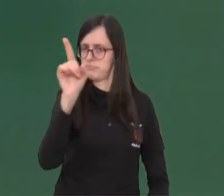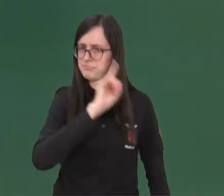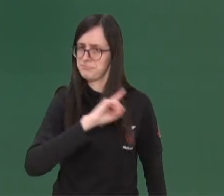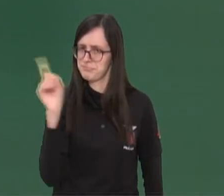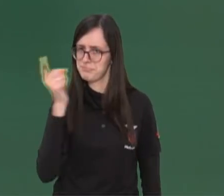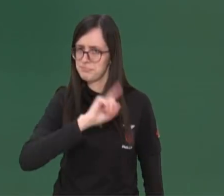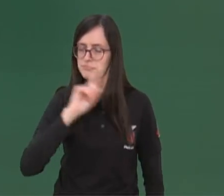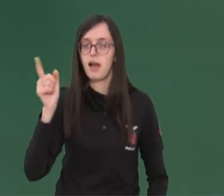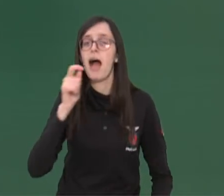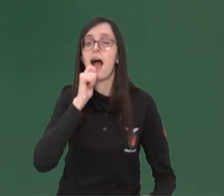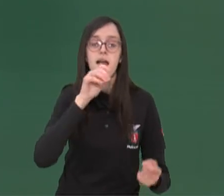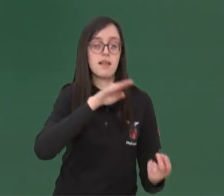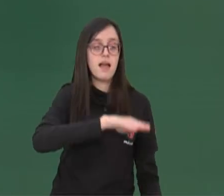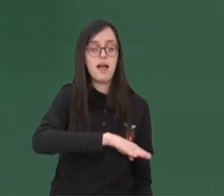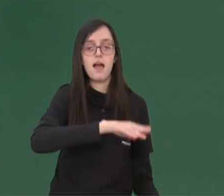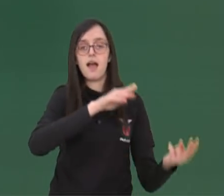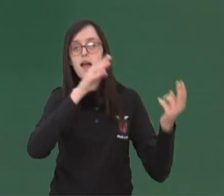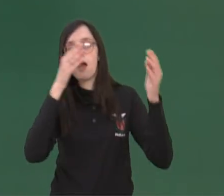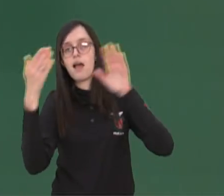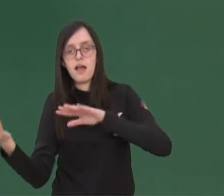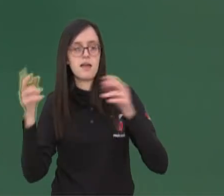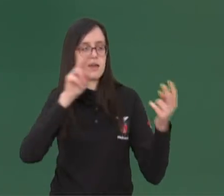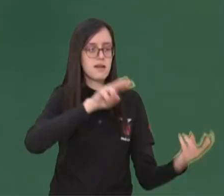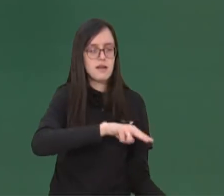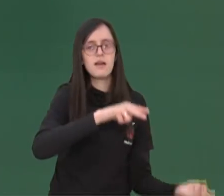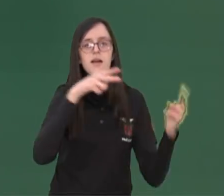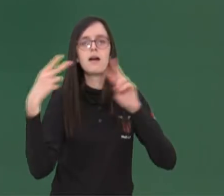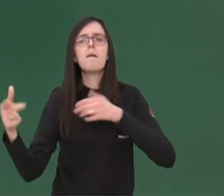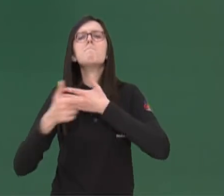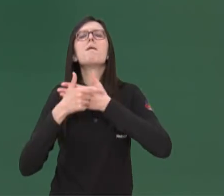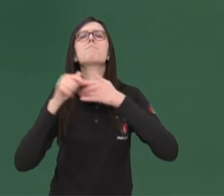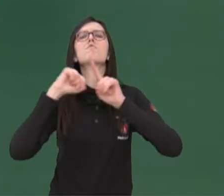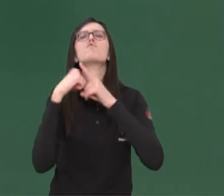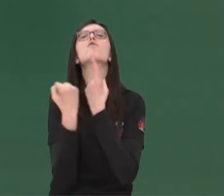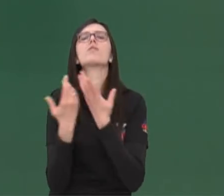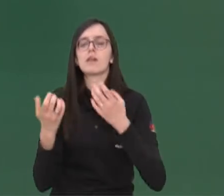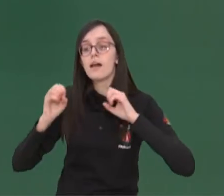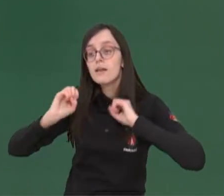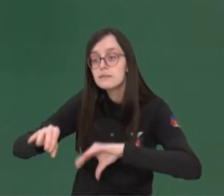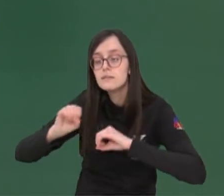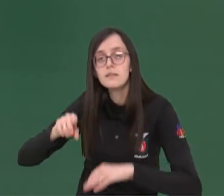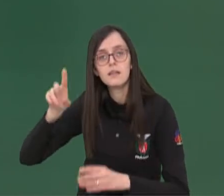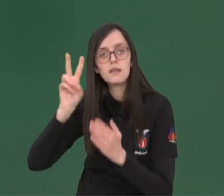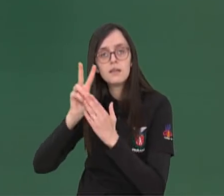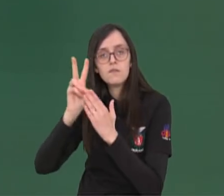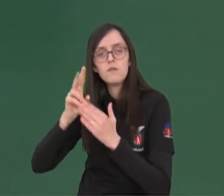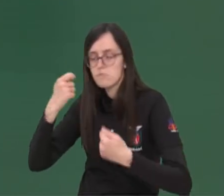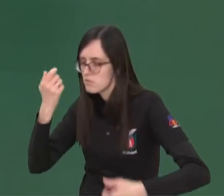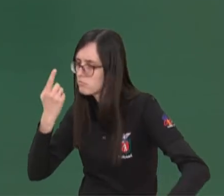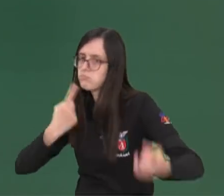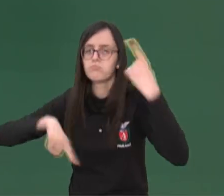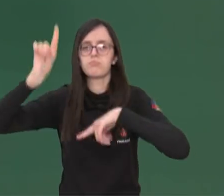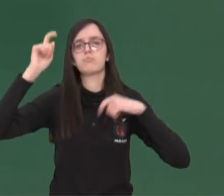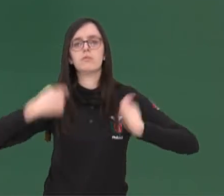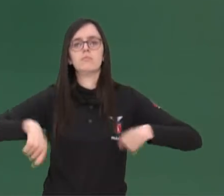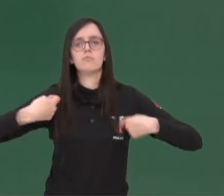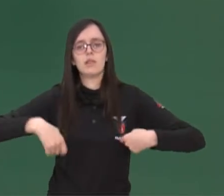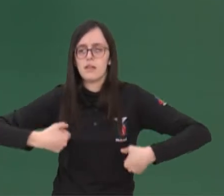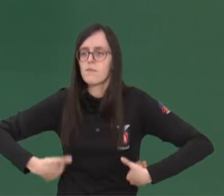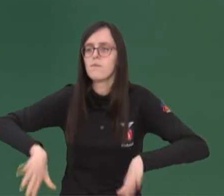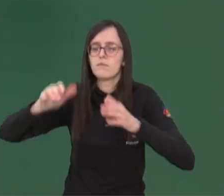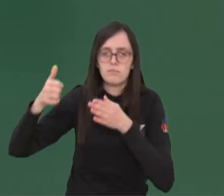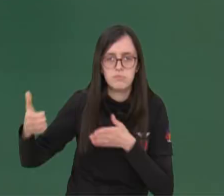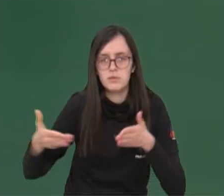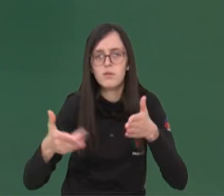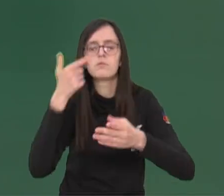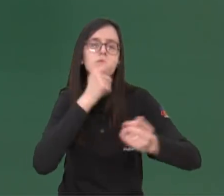um estado de transição. Qual é o papel da sociedade? Ensinar esse indígena a evoluir, levá-lo nos caminhos